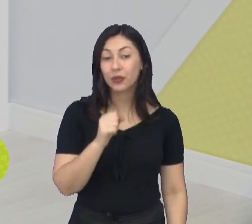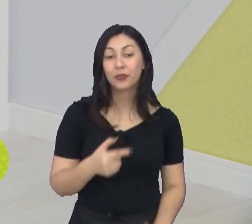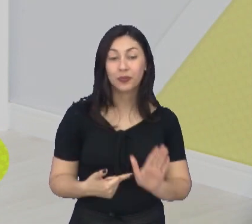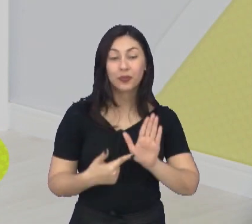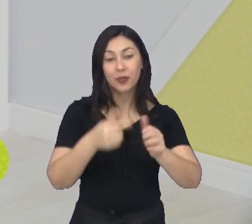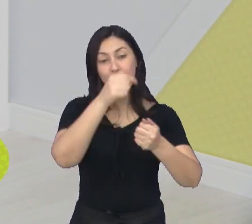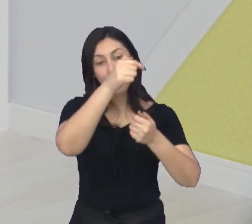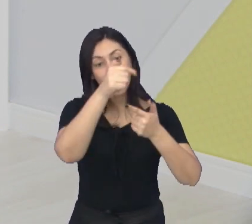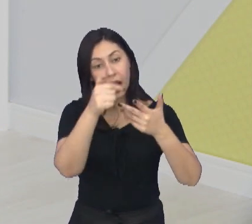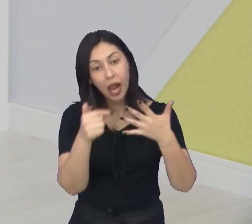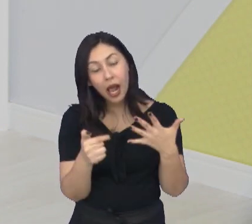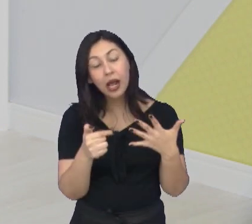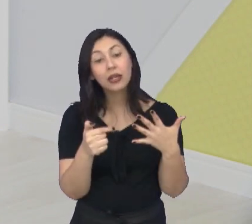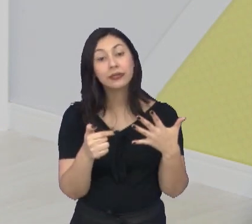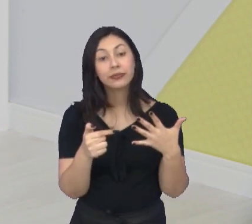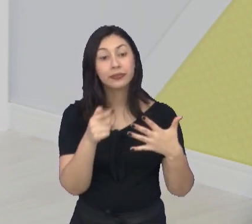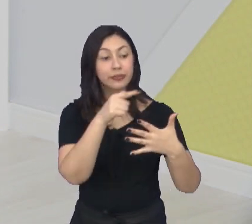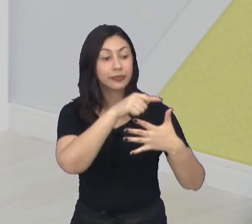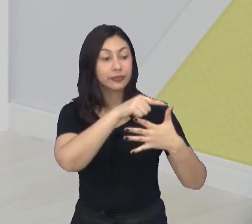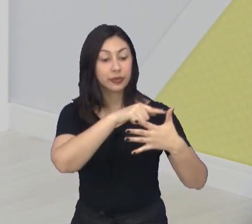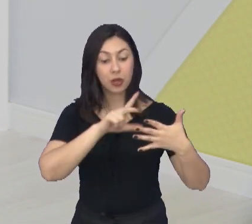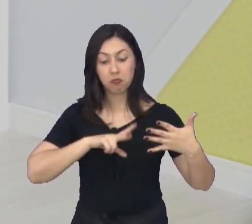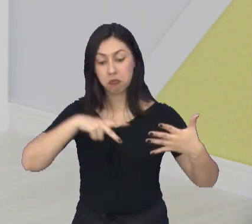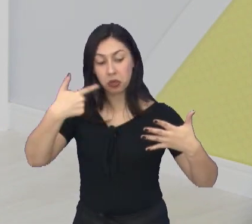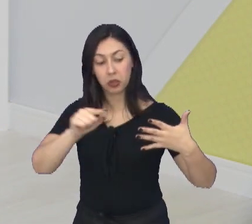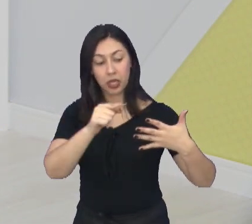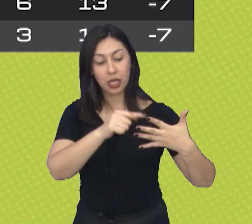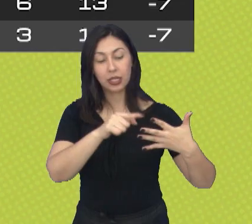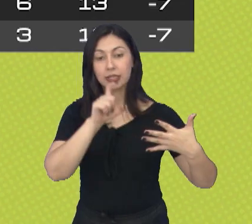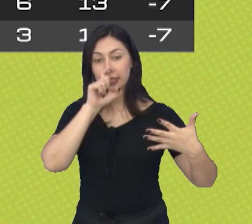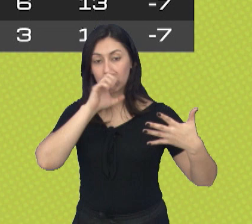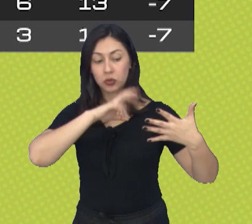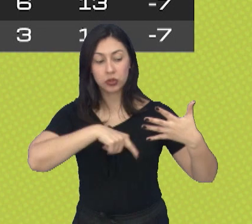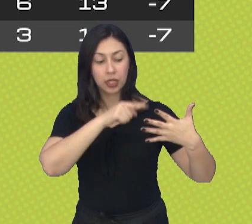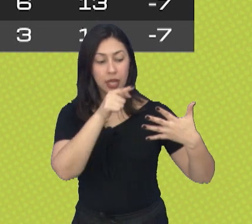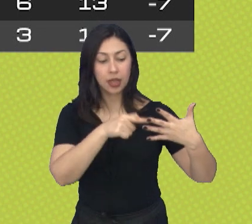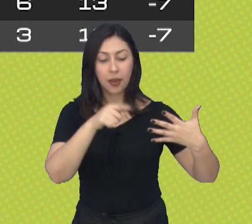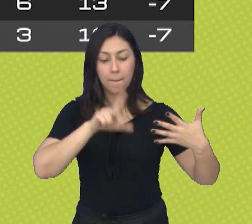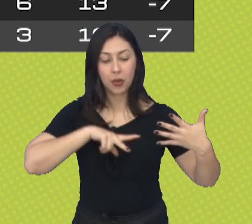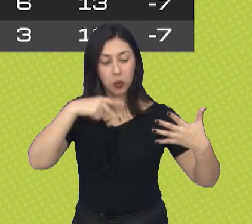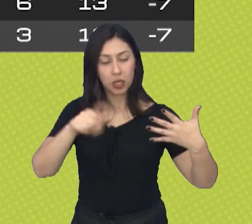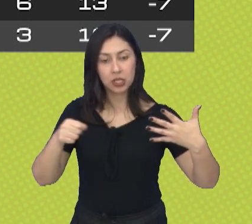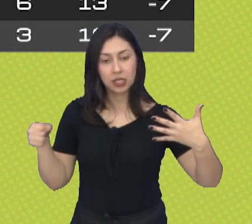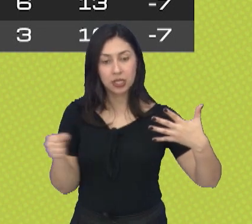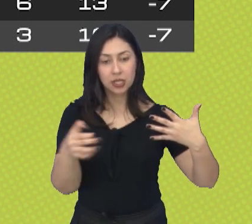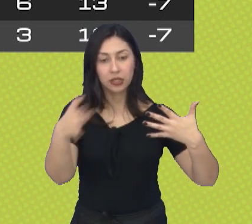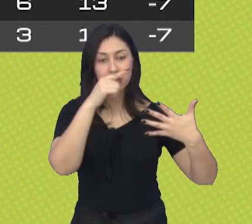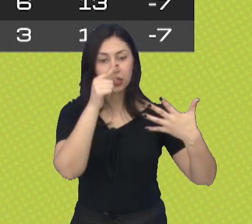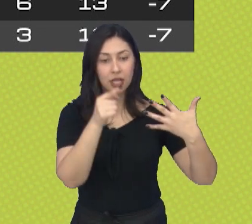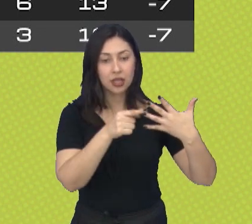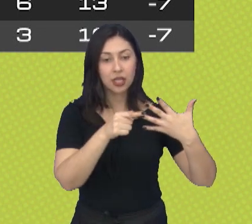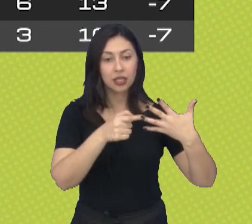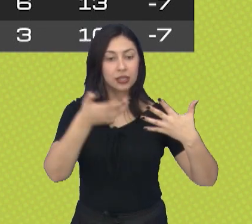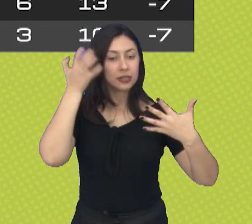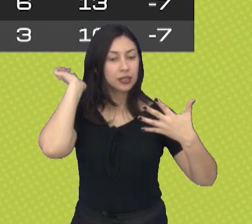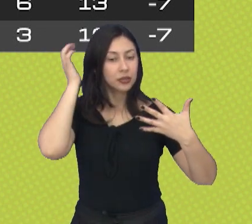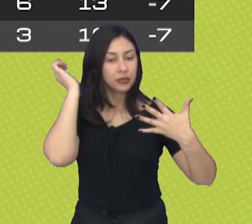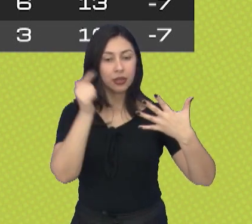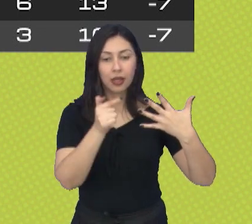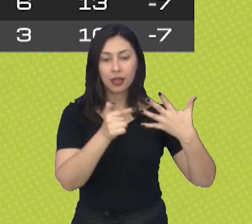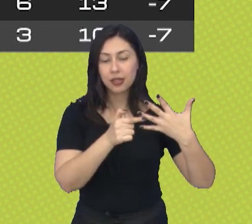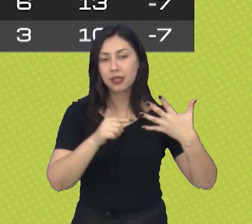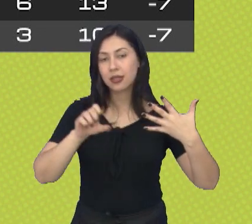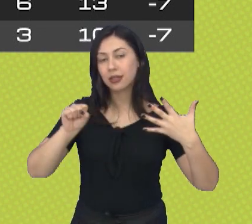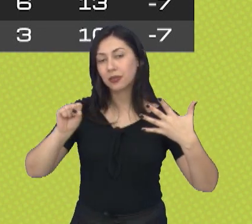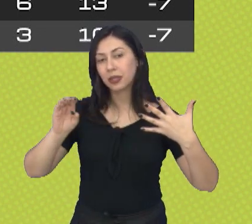grupo 3, no pique, Portuguesa líder, São José em segundo com 17, terceiro Portuguesa Santista, depois ali os que já não acrescentam mais nada,